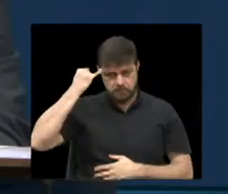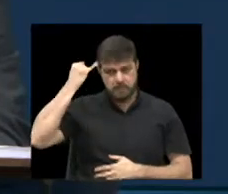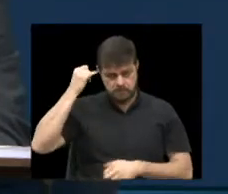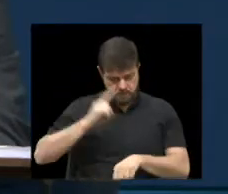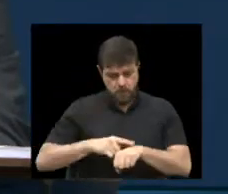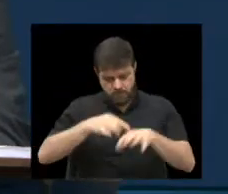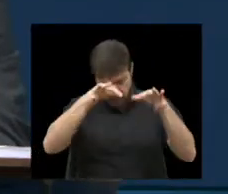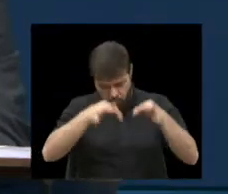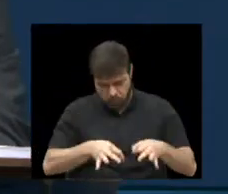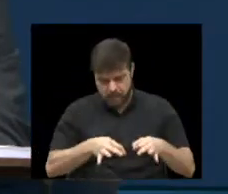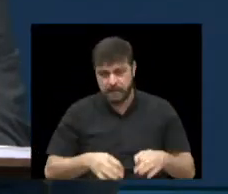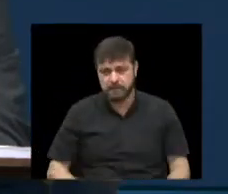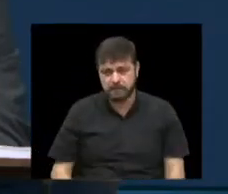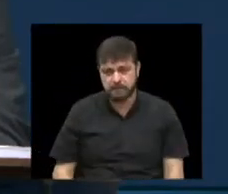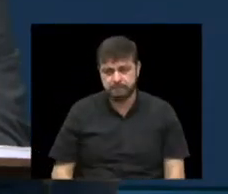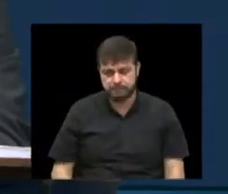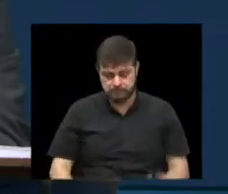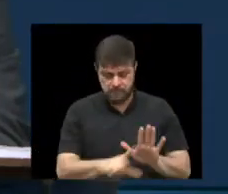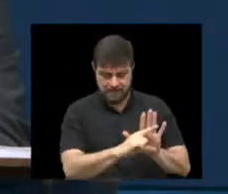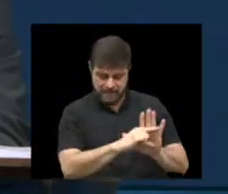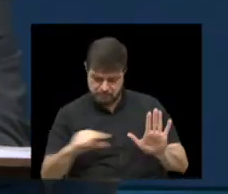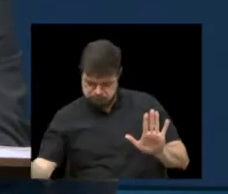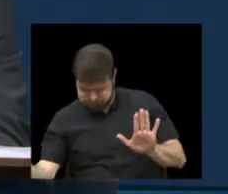momento oportuno, mas